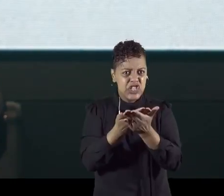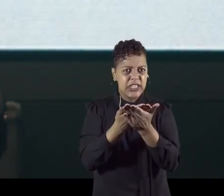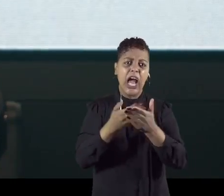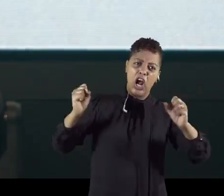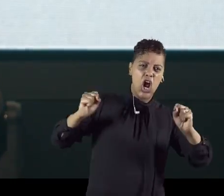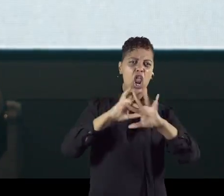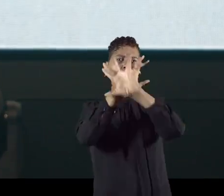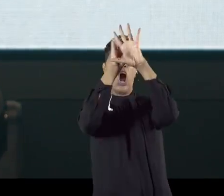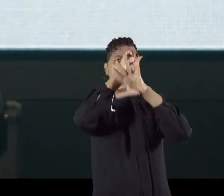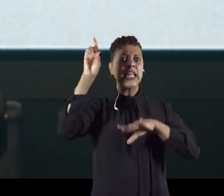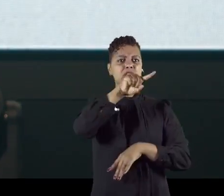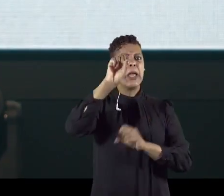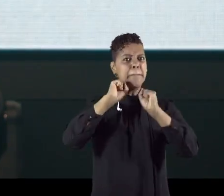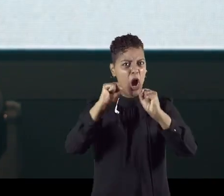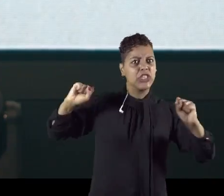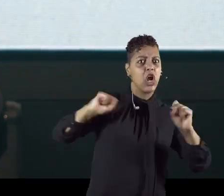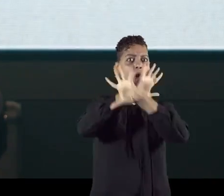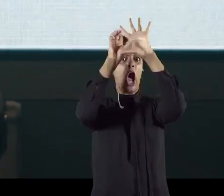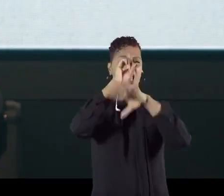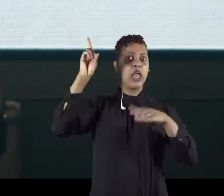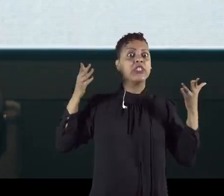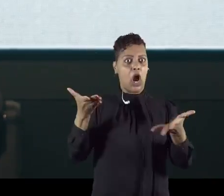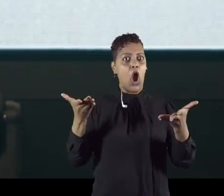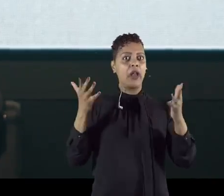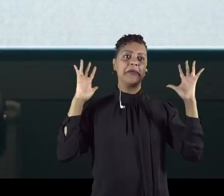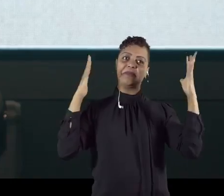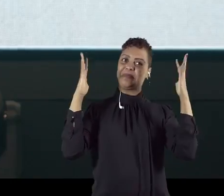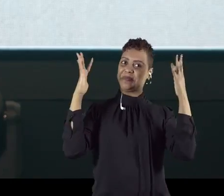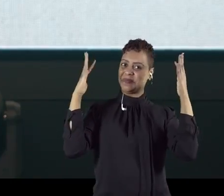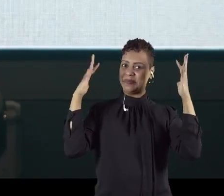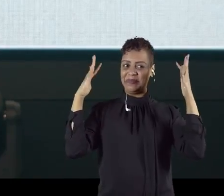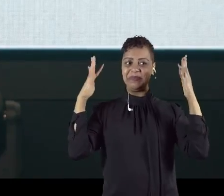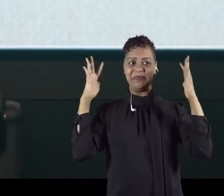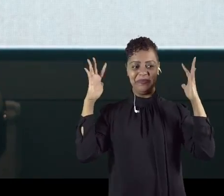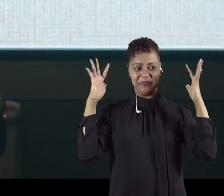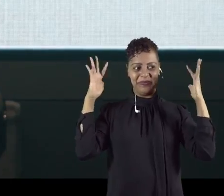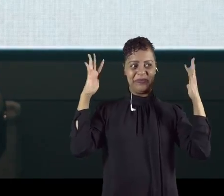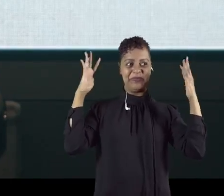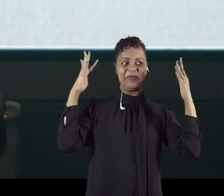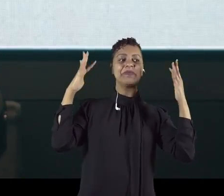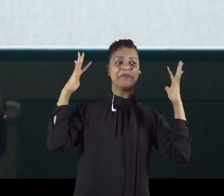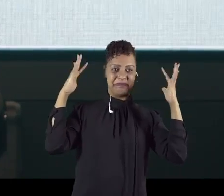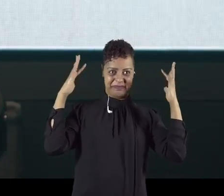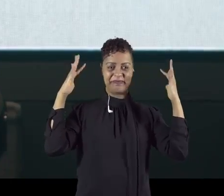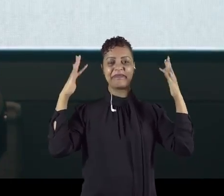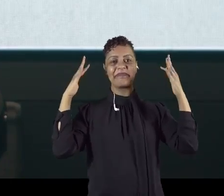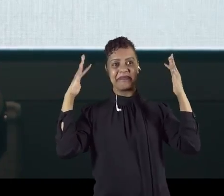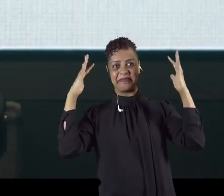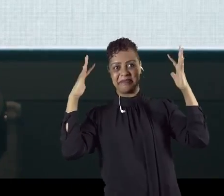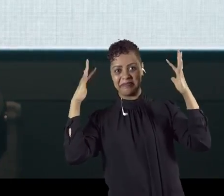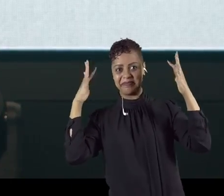meu irmão Você pode dar um glória a Deus Ah é É E aí